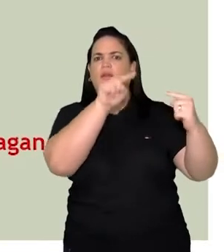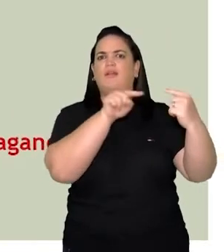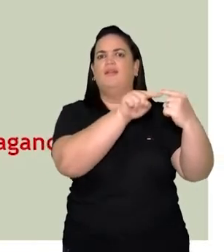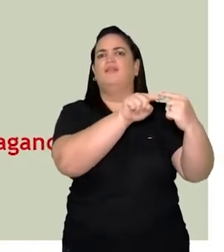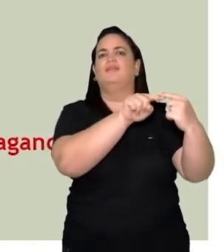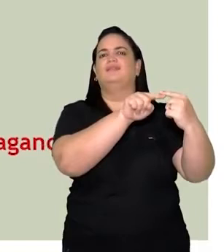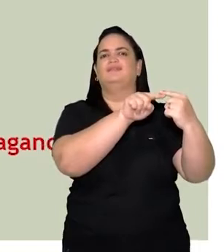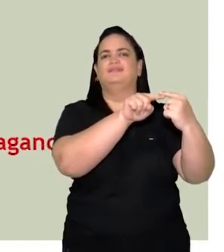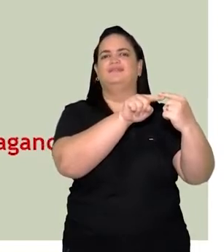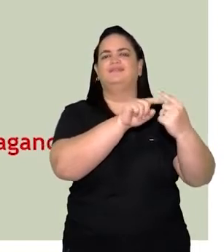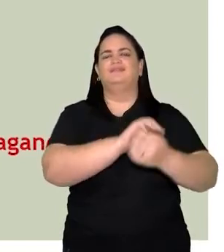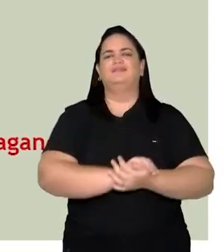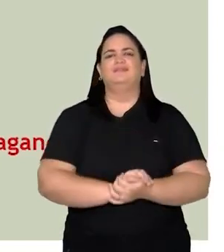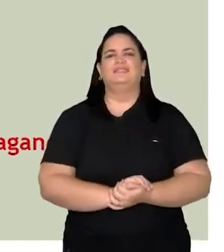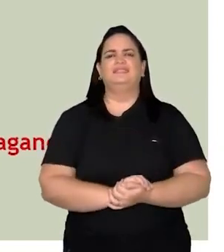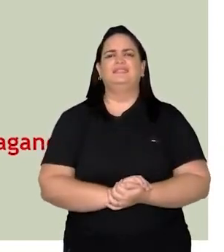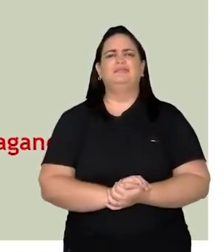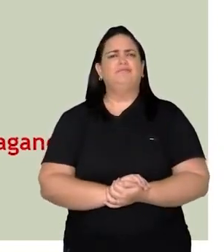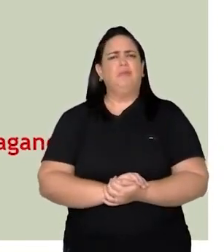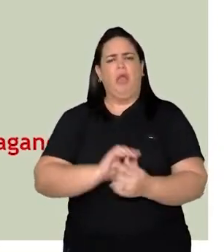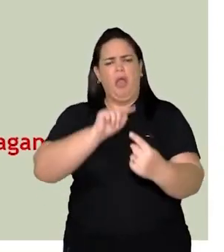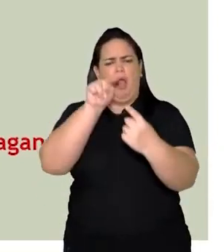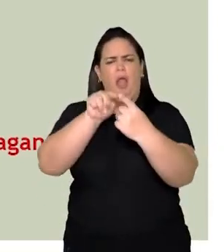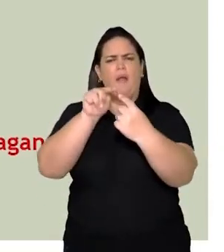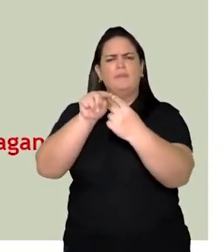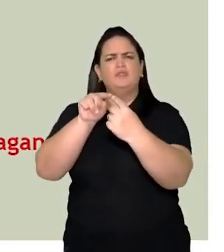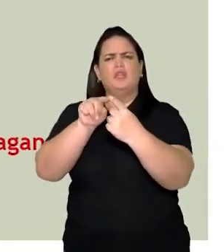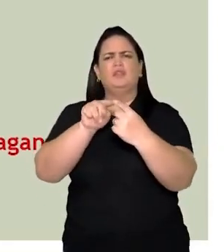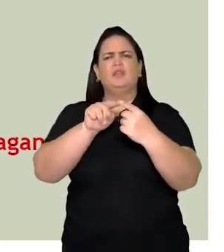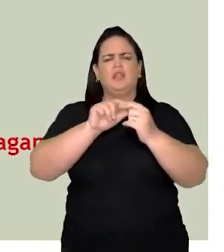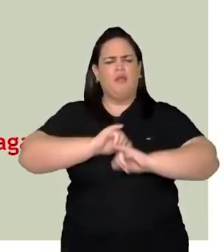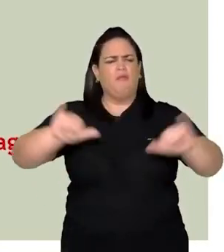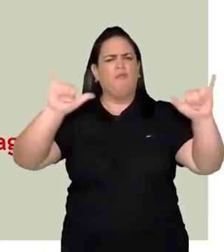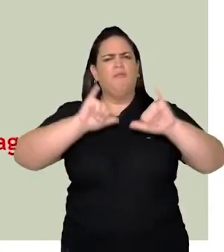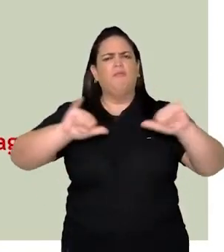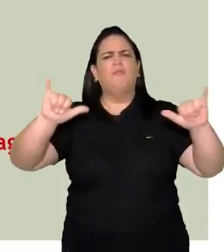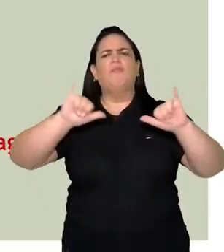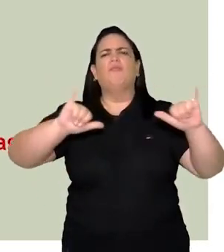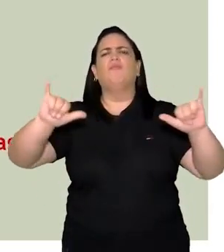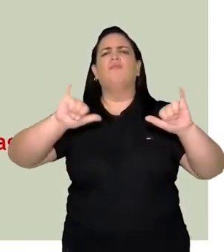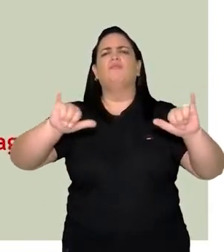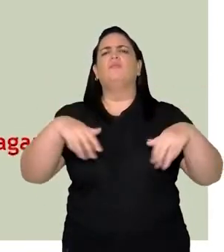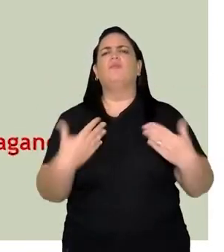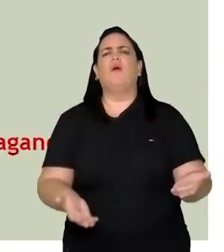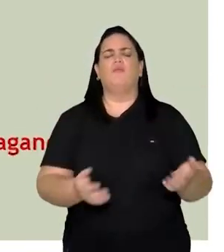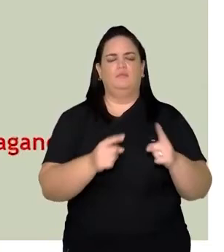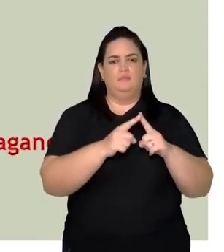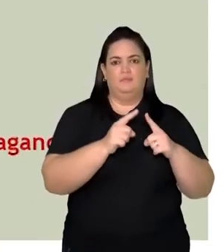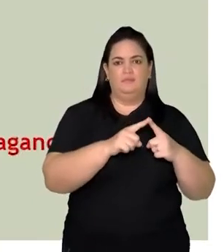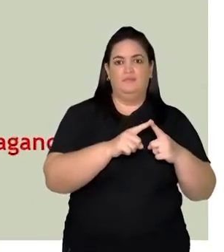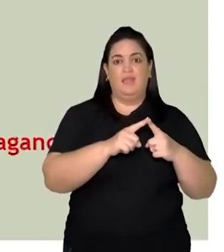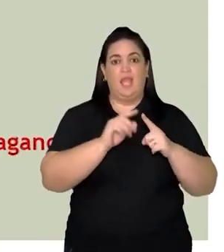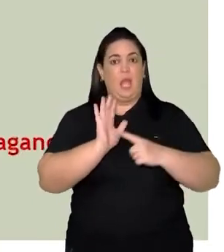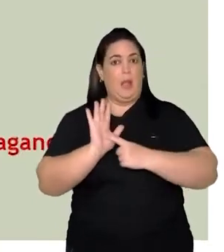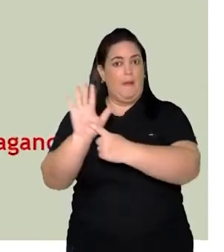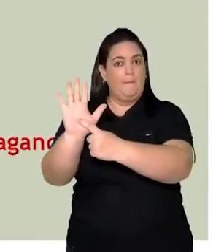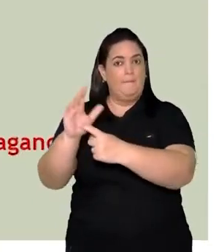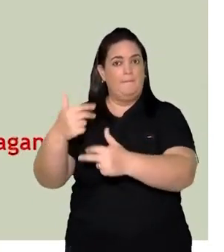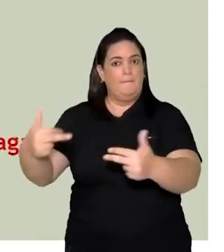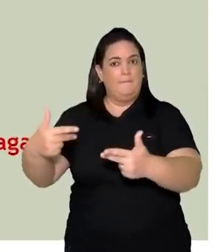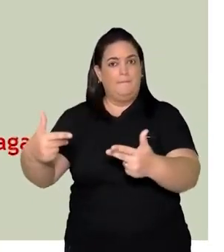objetivo, quais seriam os objetivos de um anúncio publicitário? Divulgar um